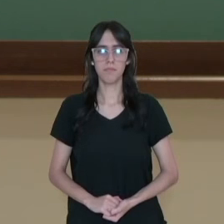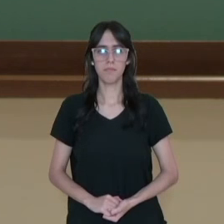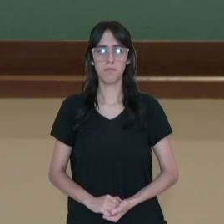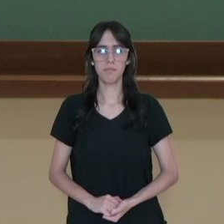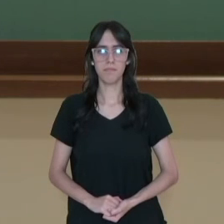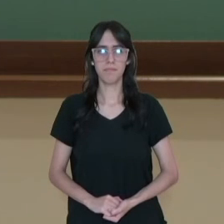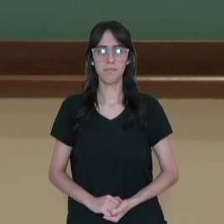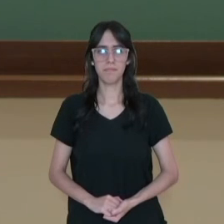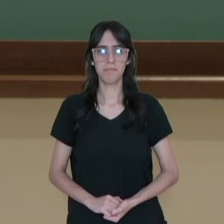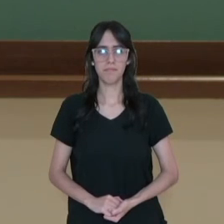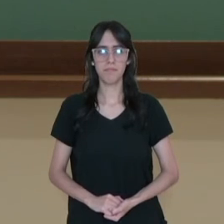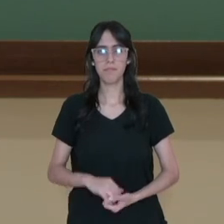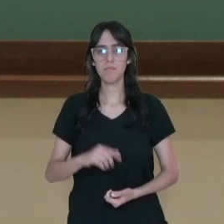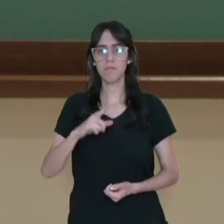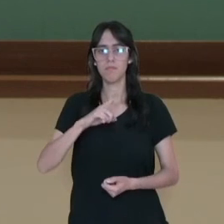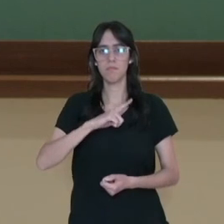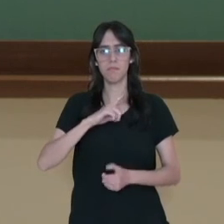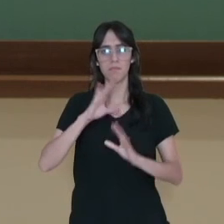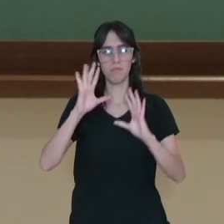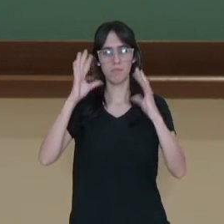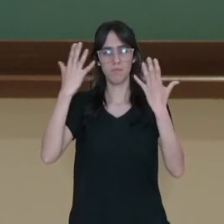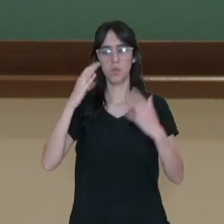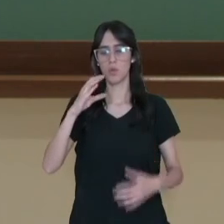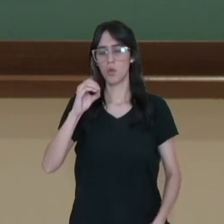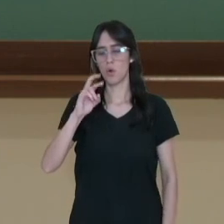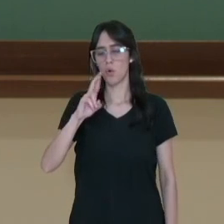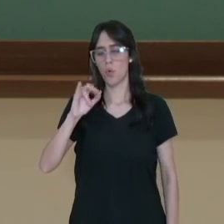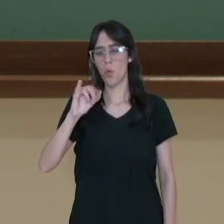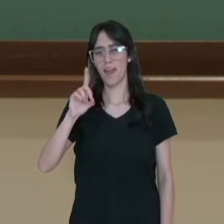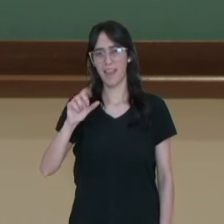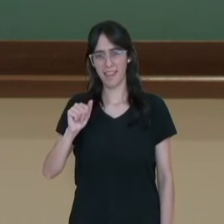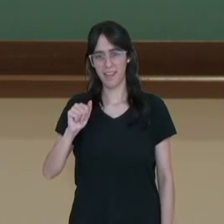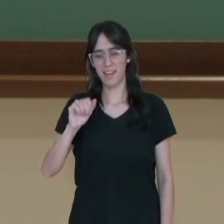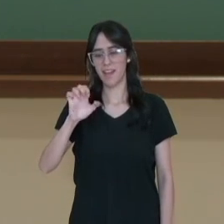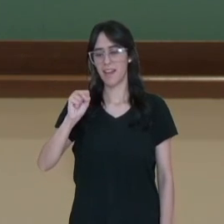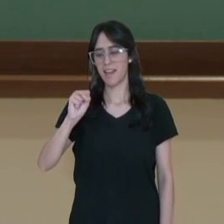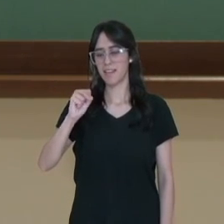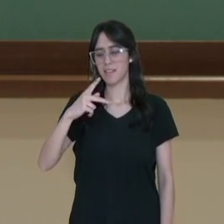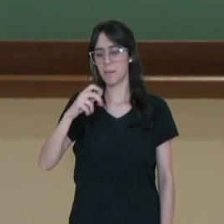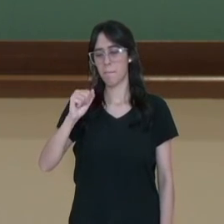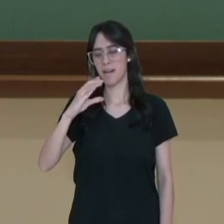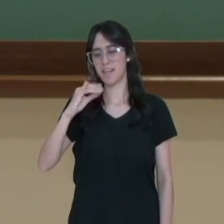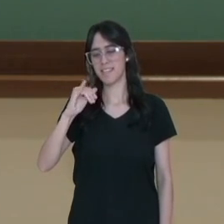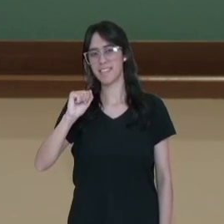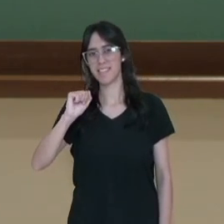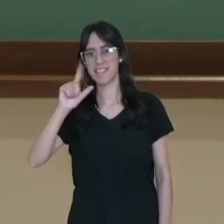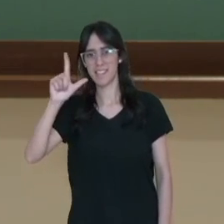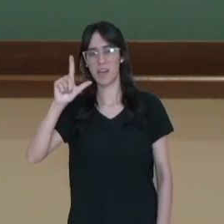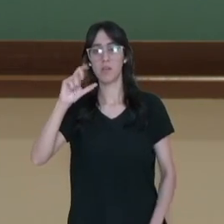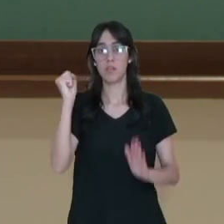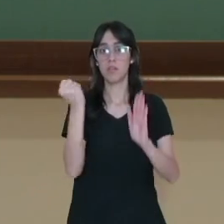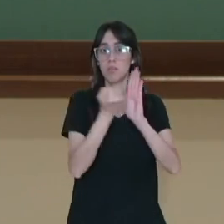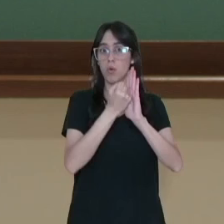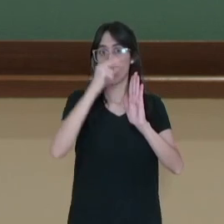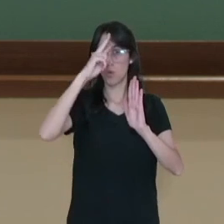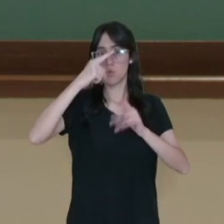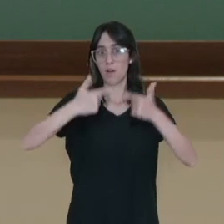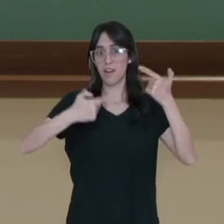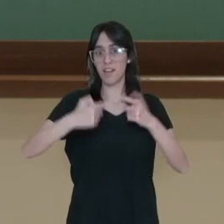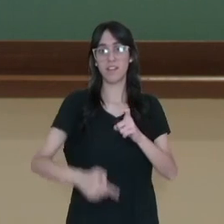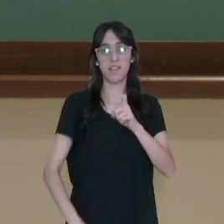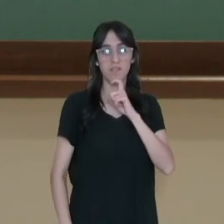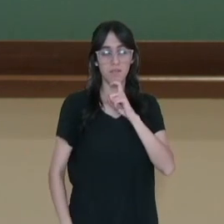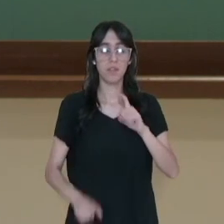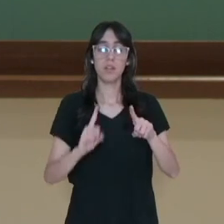A corrida espacial foi um dos elementos aí que marcou a disputa na Guerra Fria, além da corrida armamentista e de outras. Porém, no final